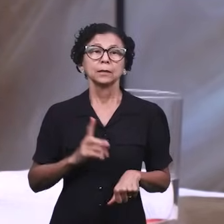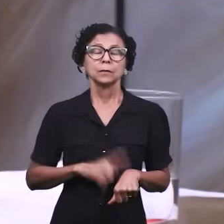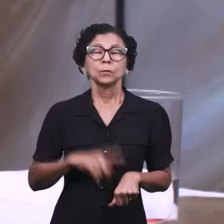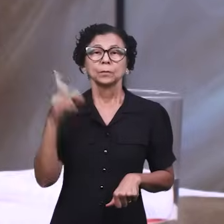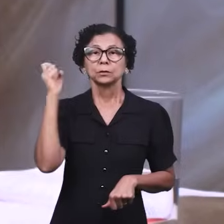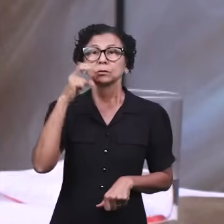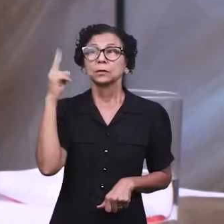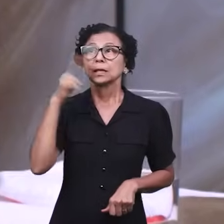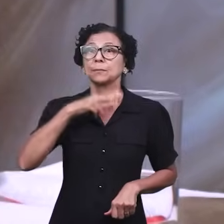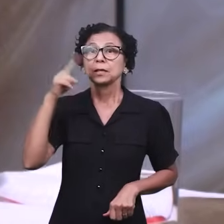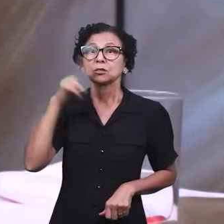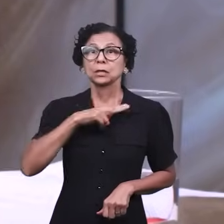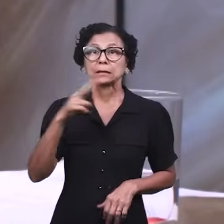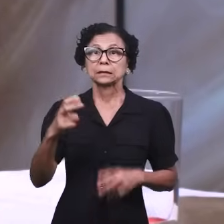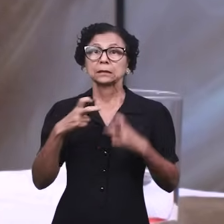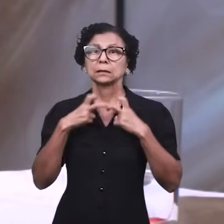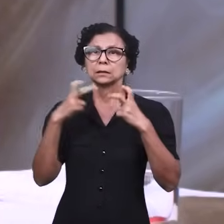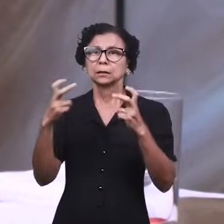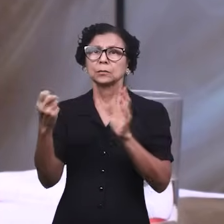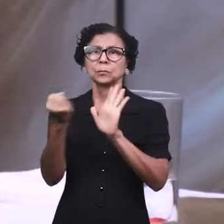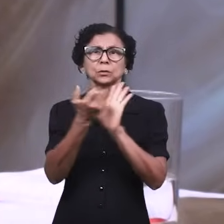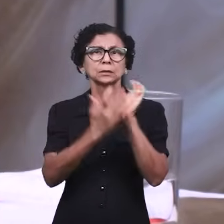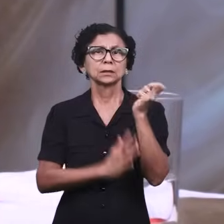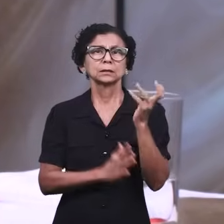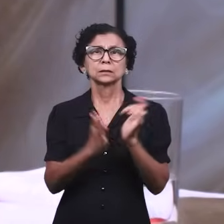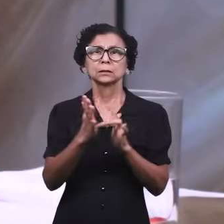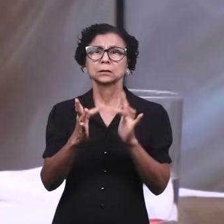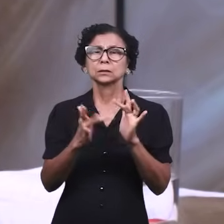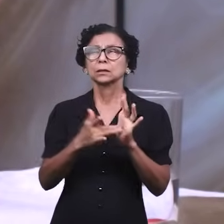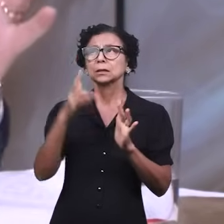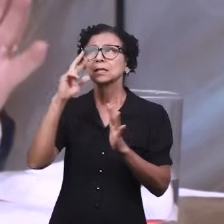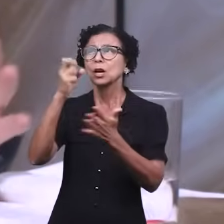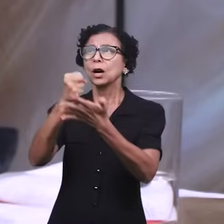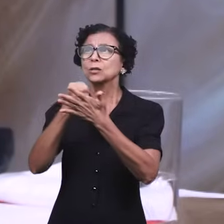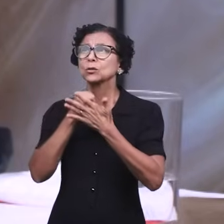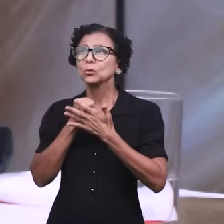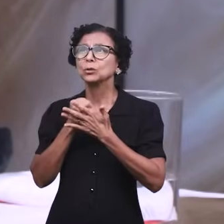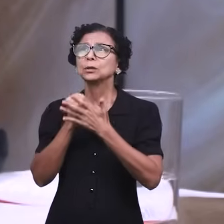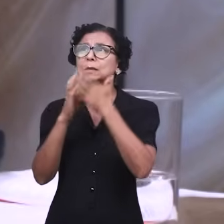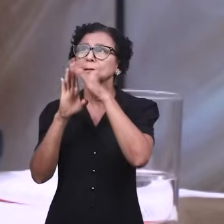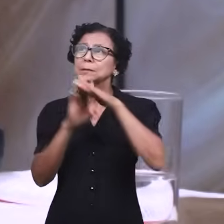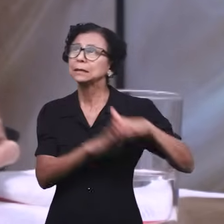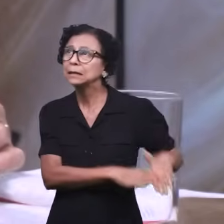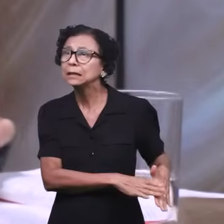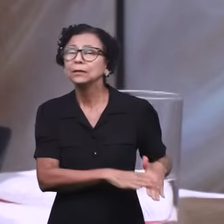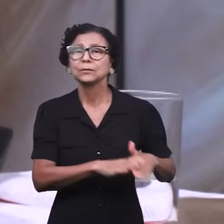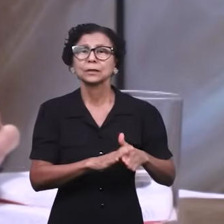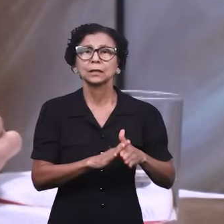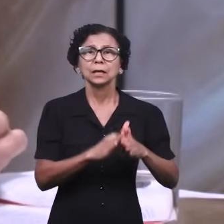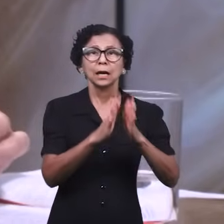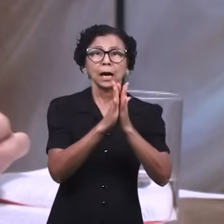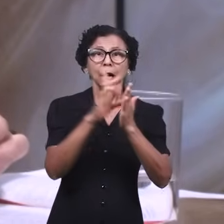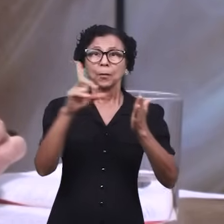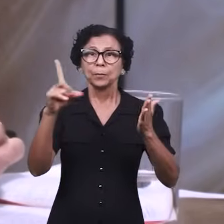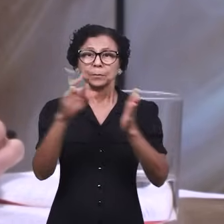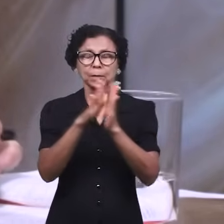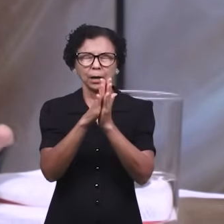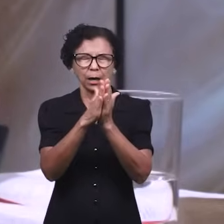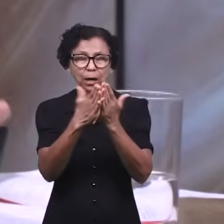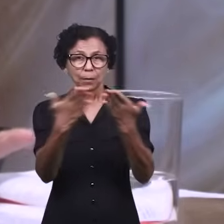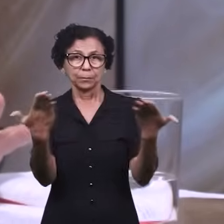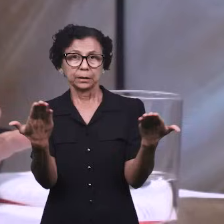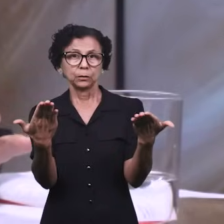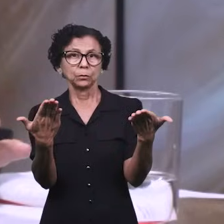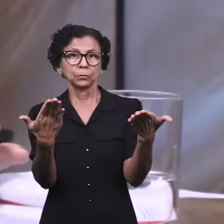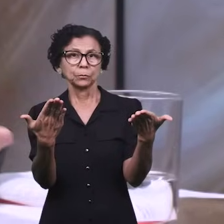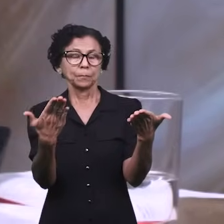uma situação de emergência e ele clamou pelo sangue de Jesus, pedindo um livramento, e naquela hora ali ele abriu a palavra. E quando